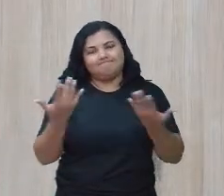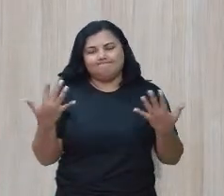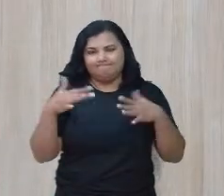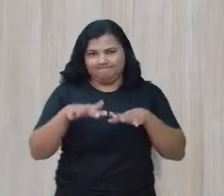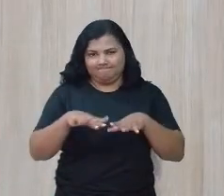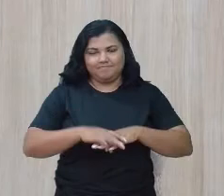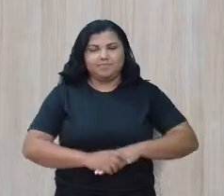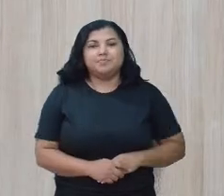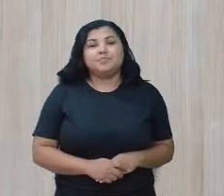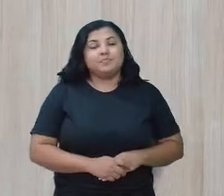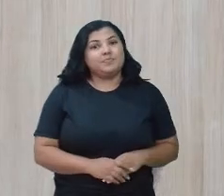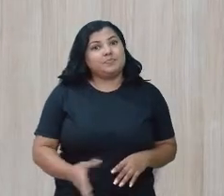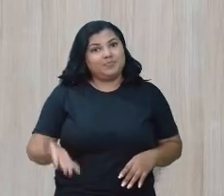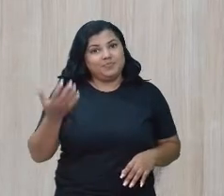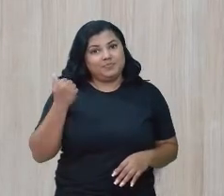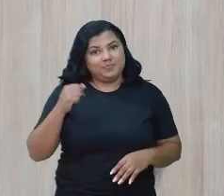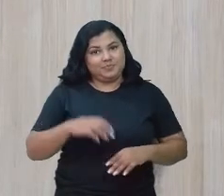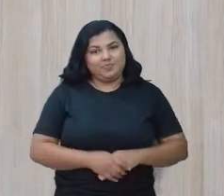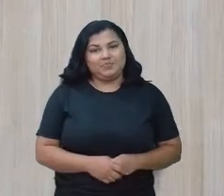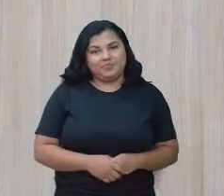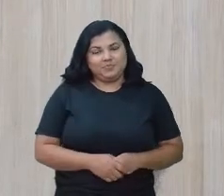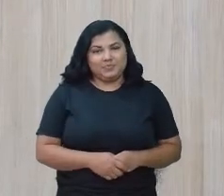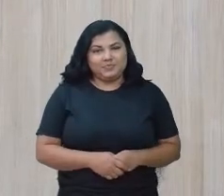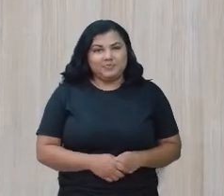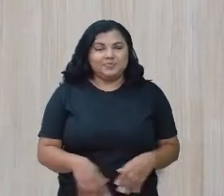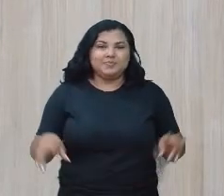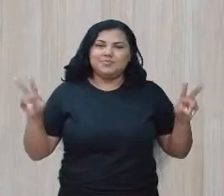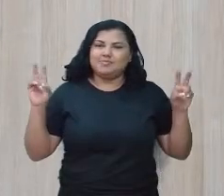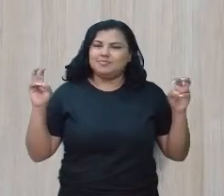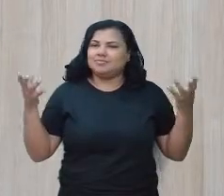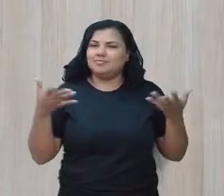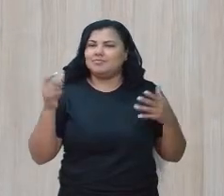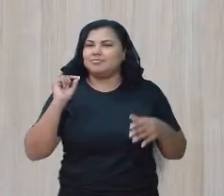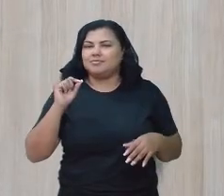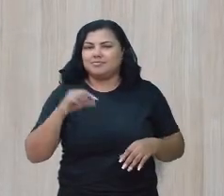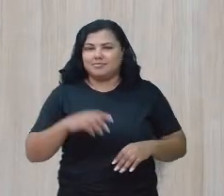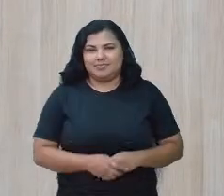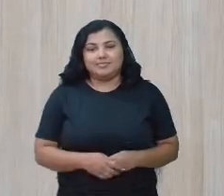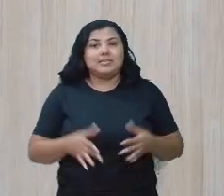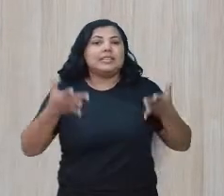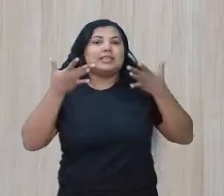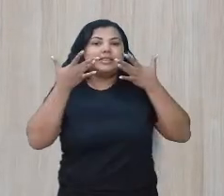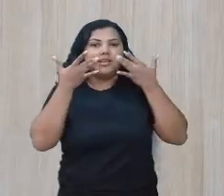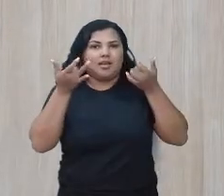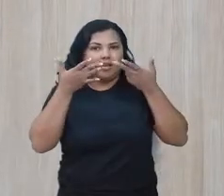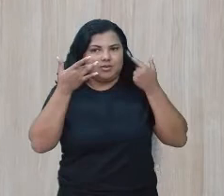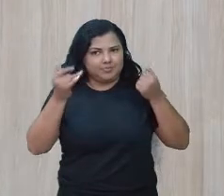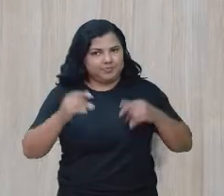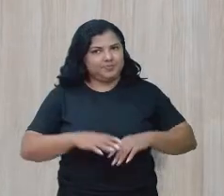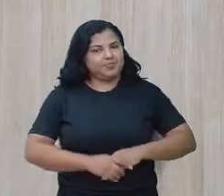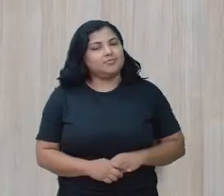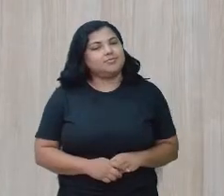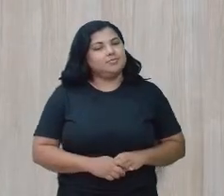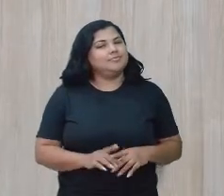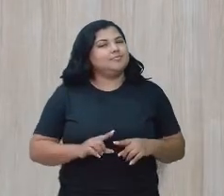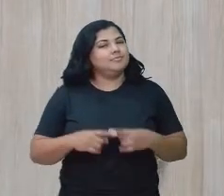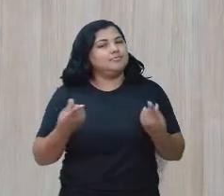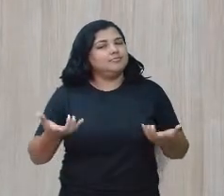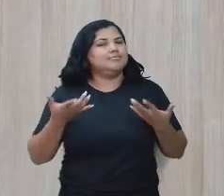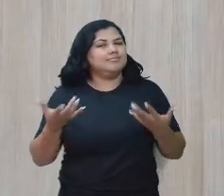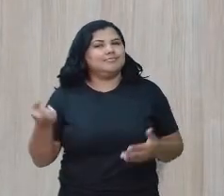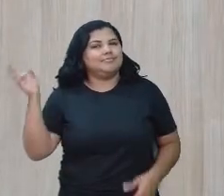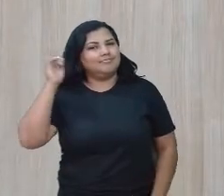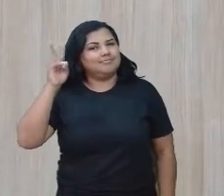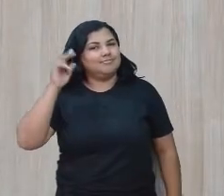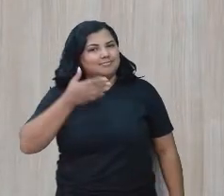inclusiva. Bora lá, o nosso assunto de hoje é teatro. Mas eu queria